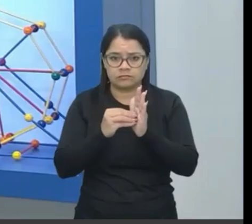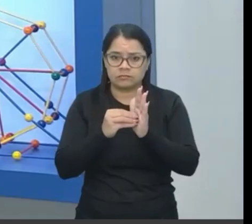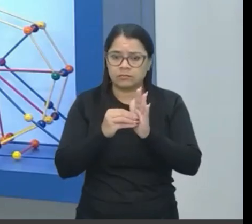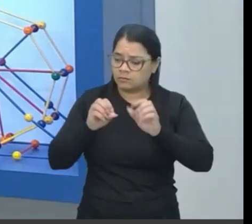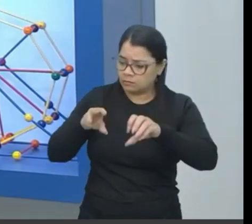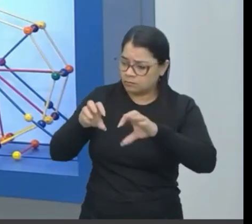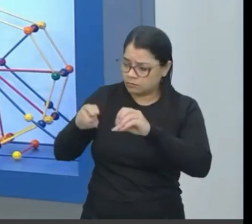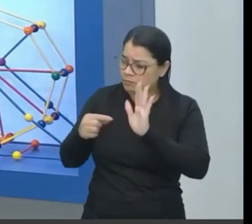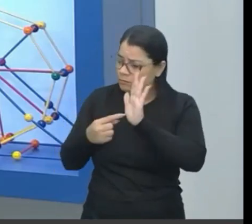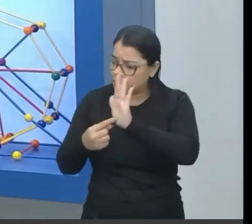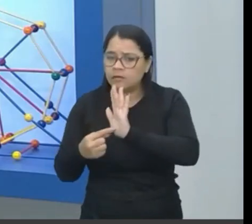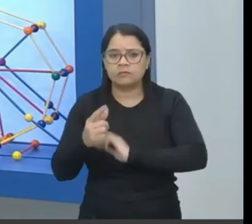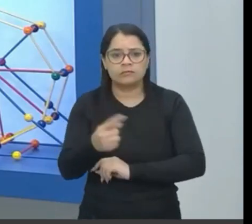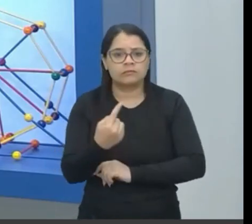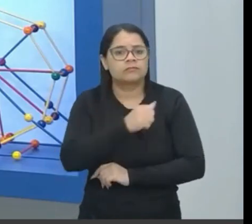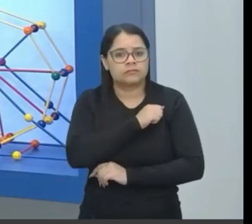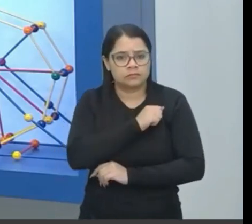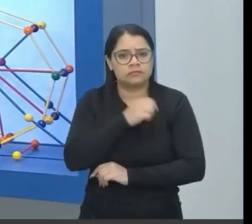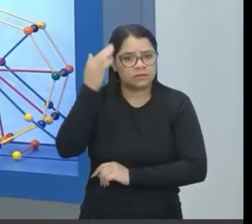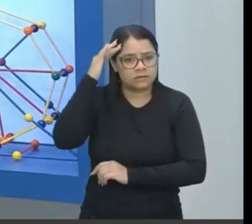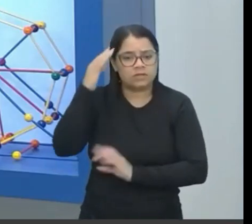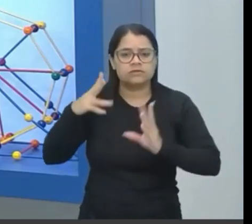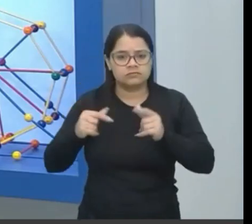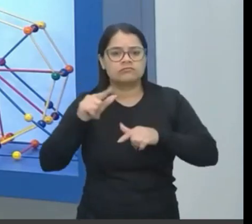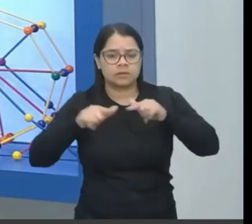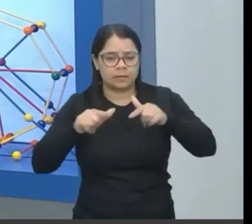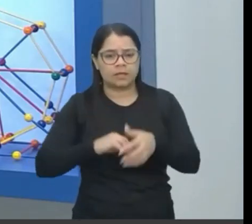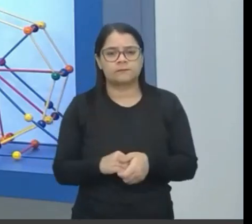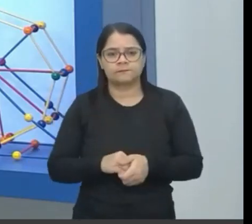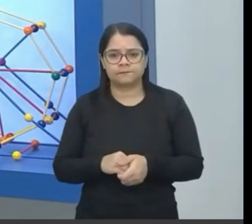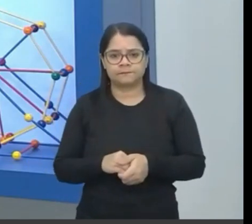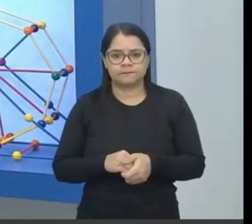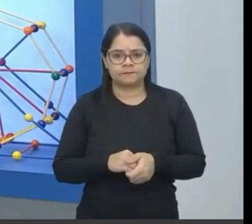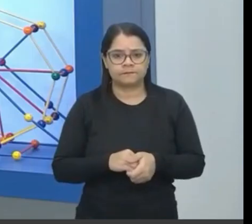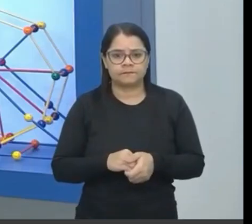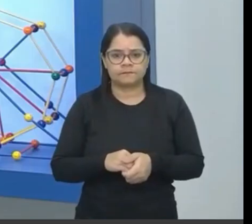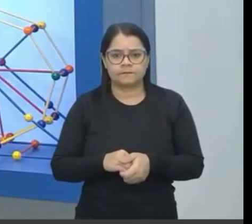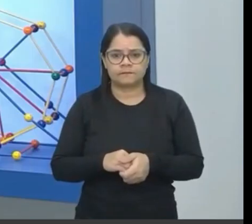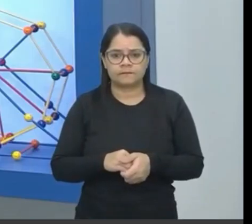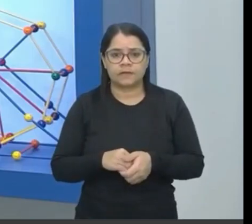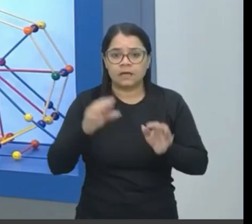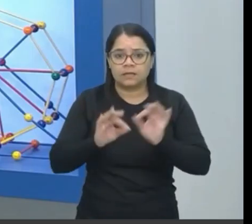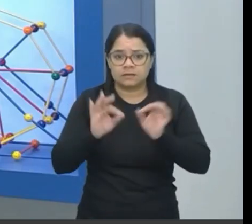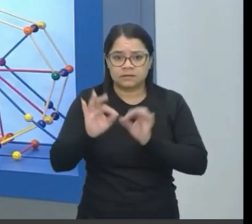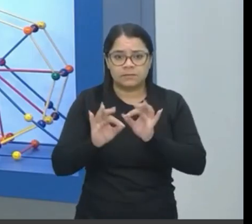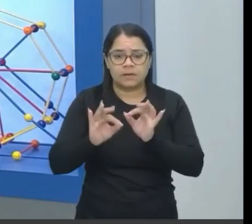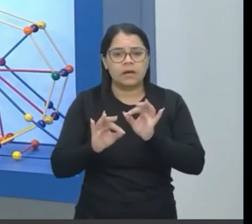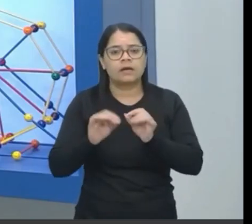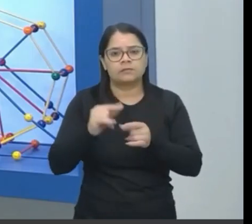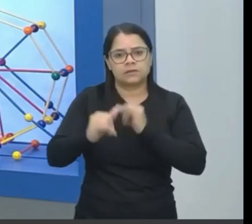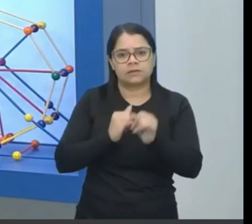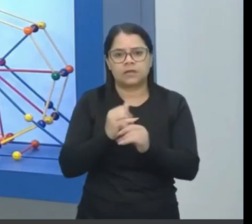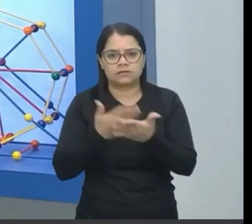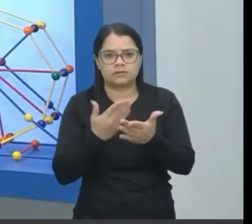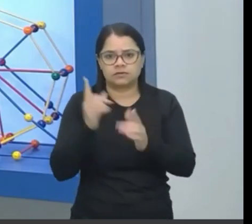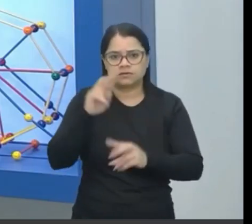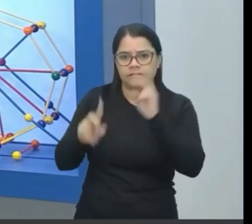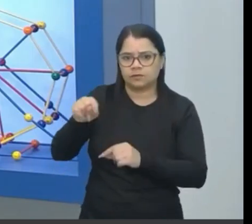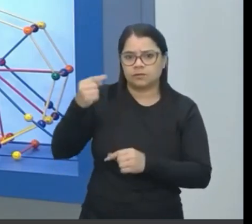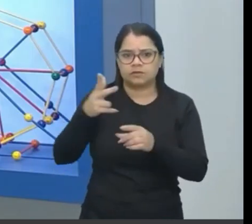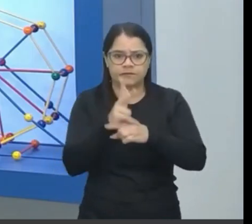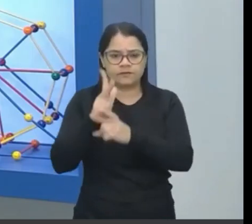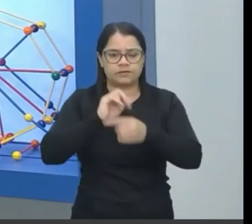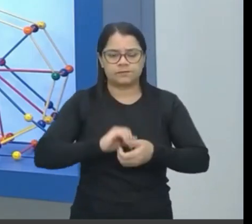alunos ficarem mais cientes de tudo que eles vão trabalhar. Separem os materiais de estudo e nos vemos no próximo